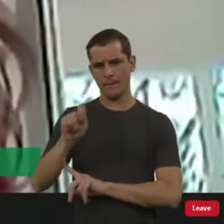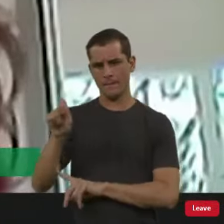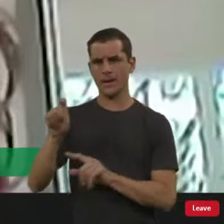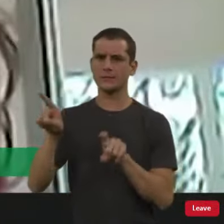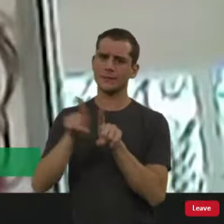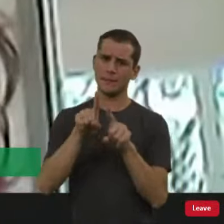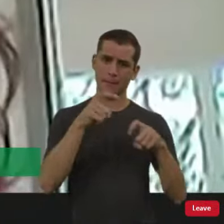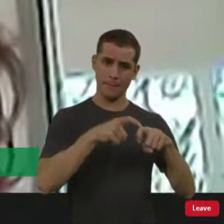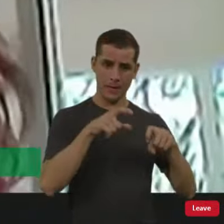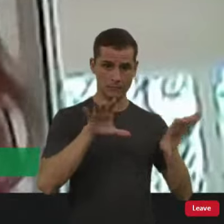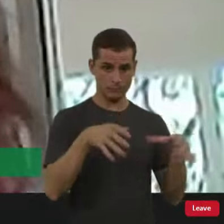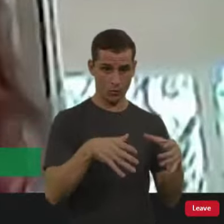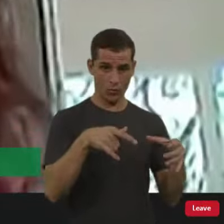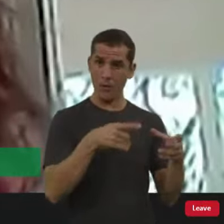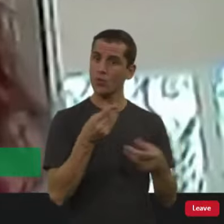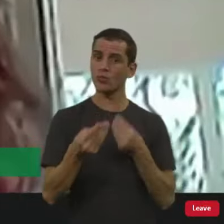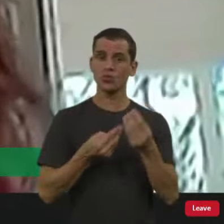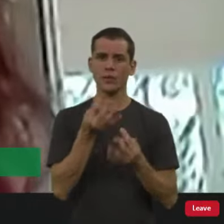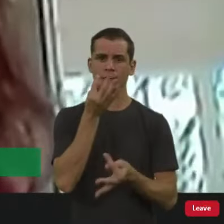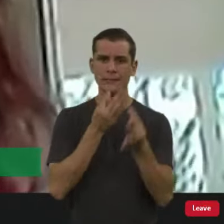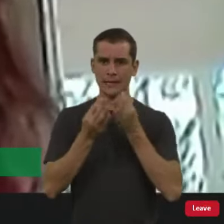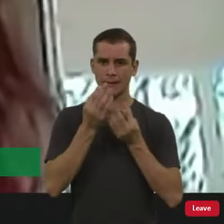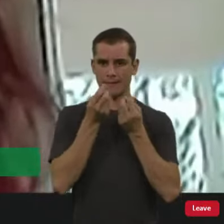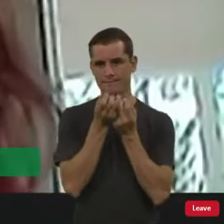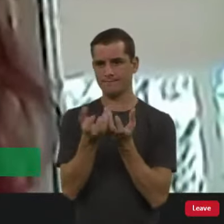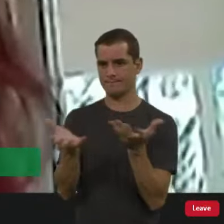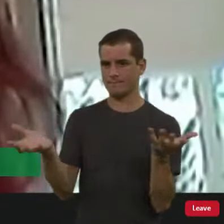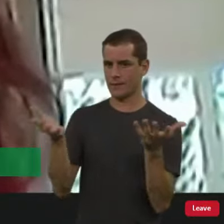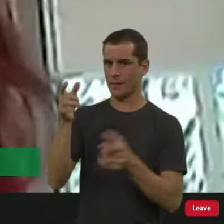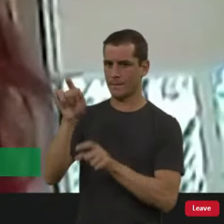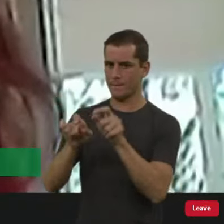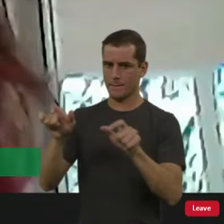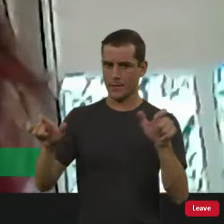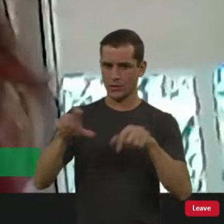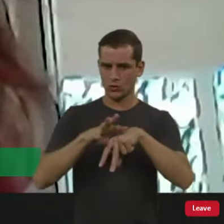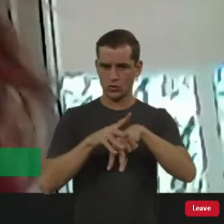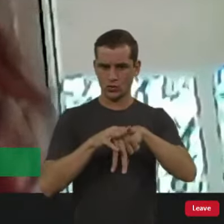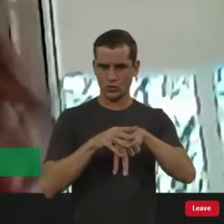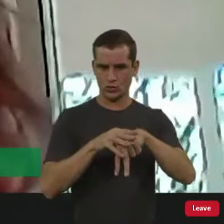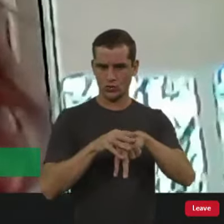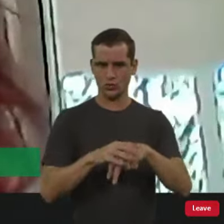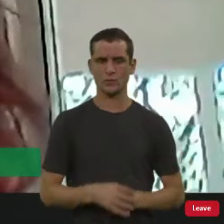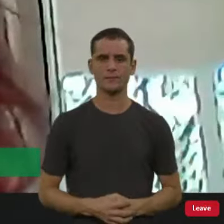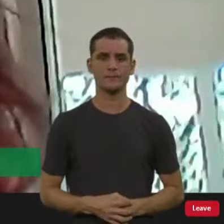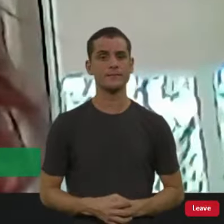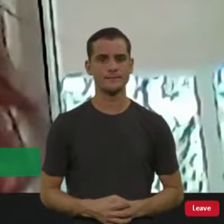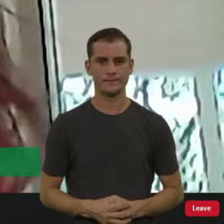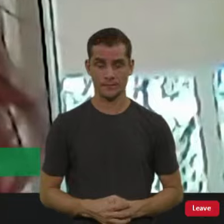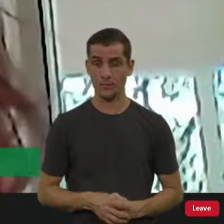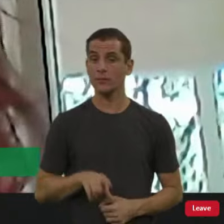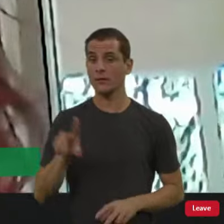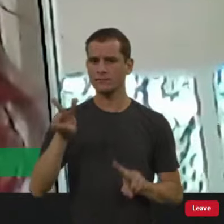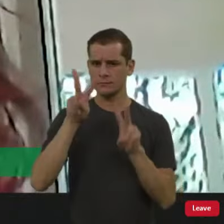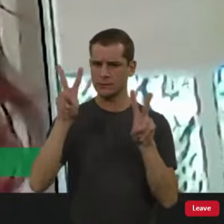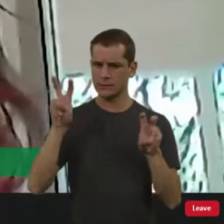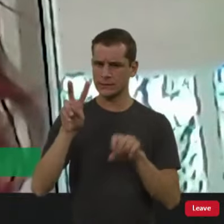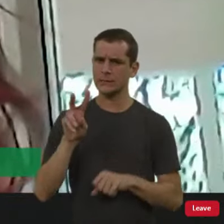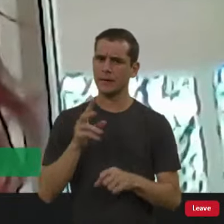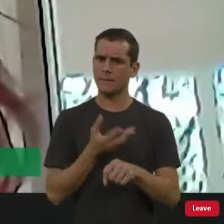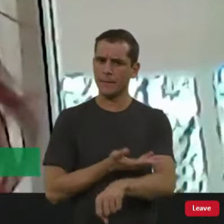esse tratamento seja disponibilizado para os pacientes. Então, quando eu falo de hipertensão pulmonar, eu falo